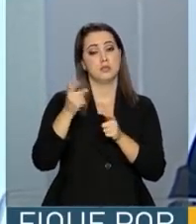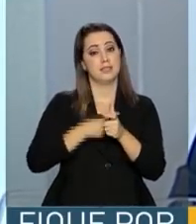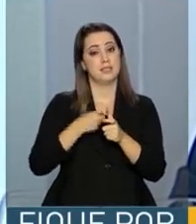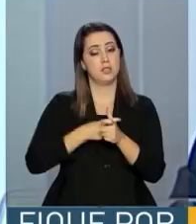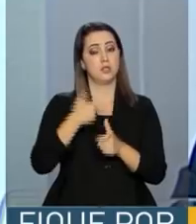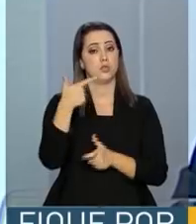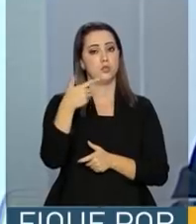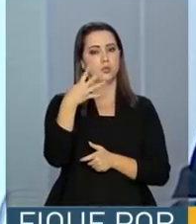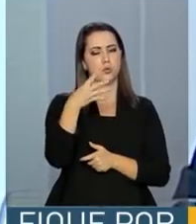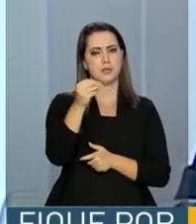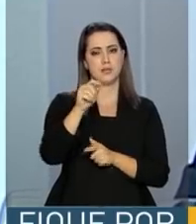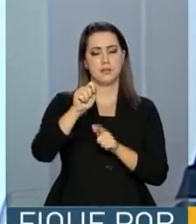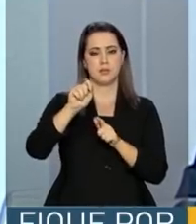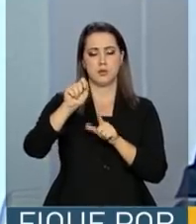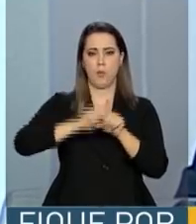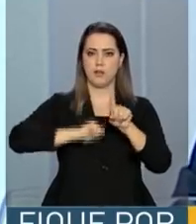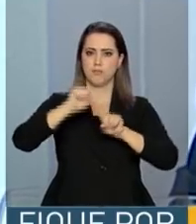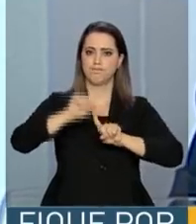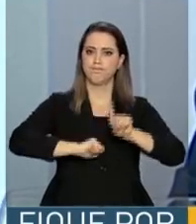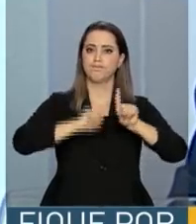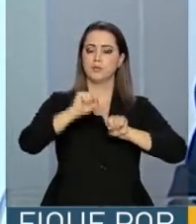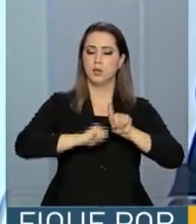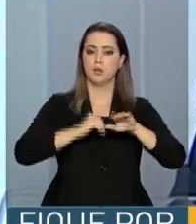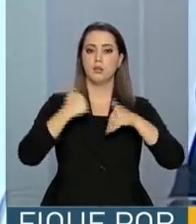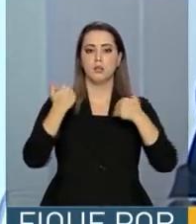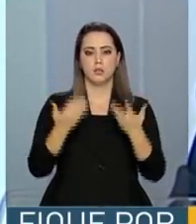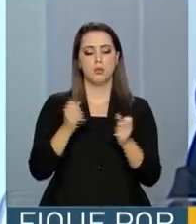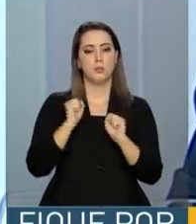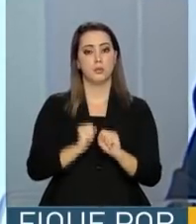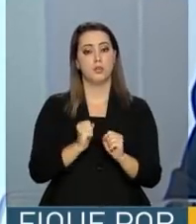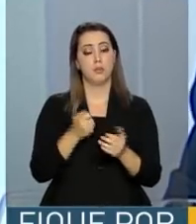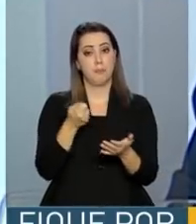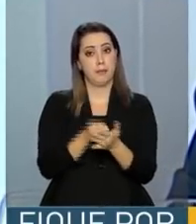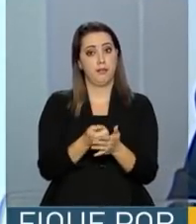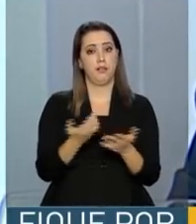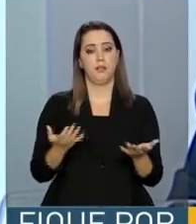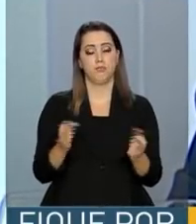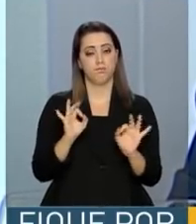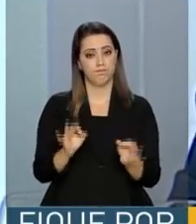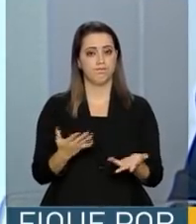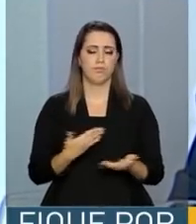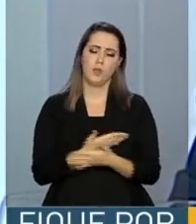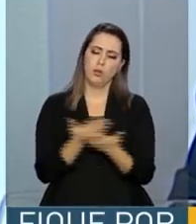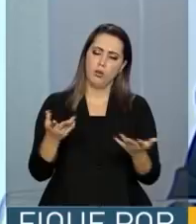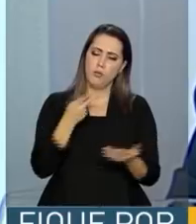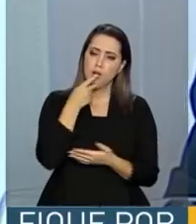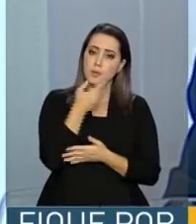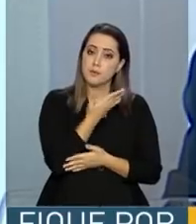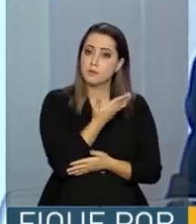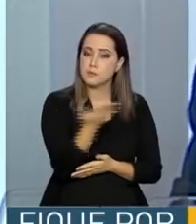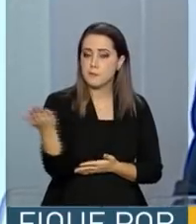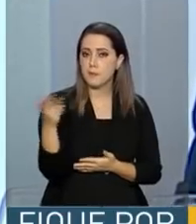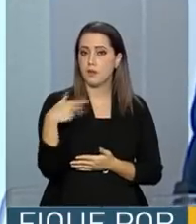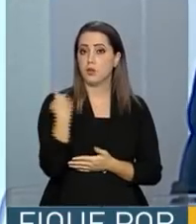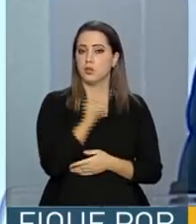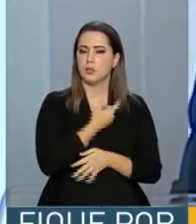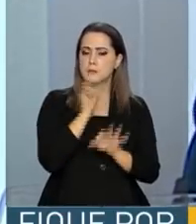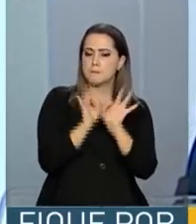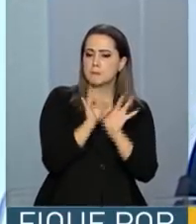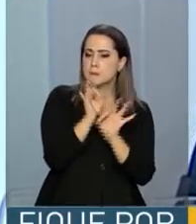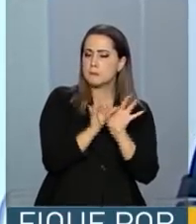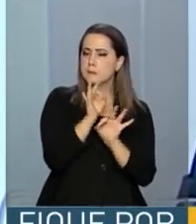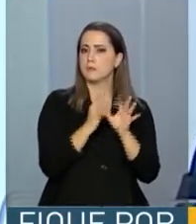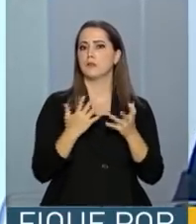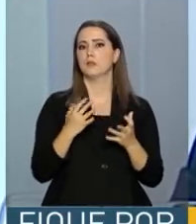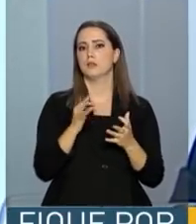240 meses e portanto tornaram-se a de implantes com isto meus amigos eu quero dizer que nós estamos dando um jeito no